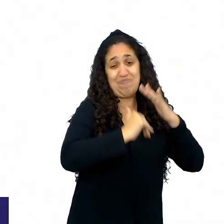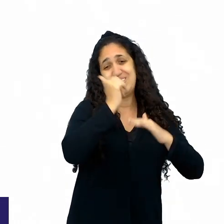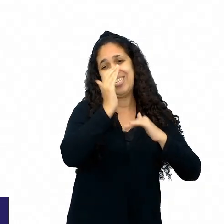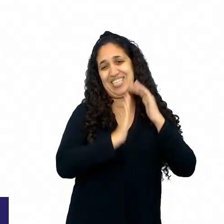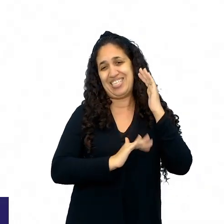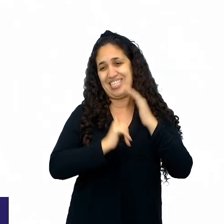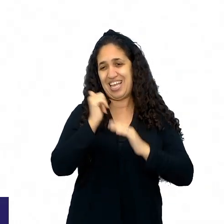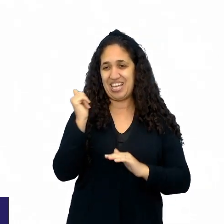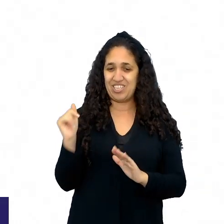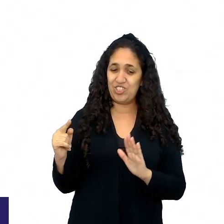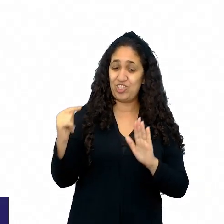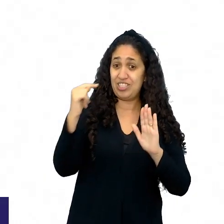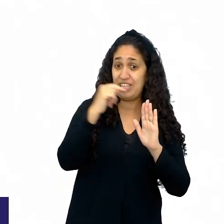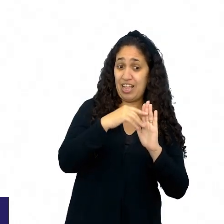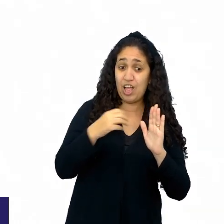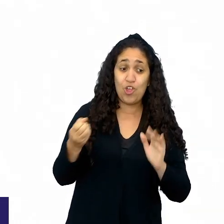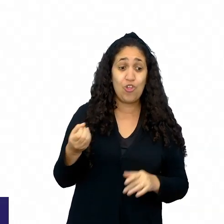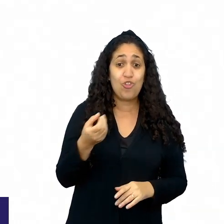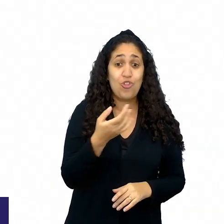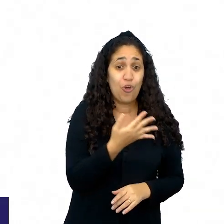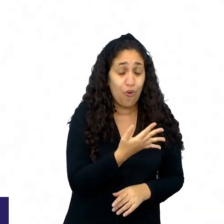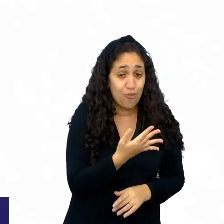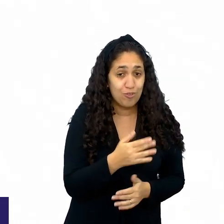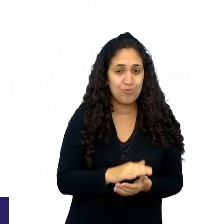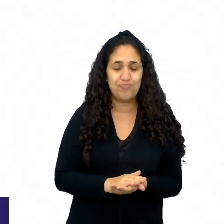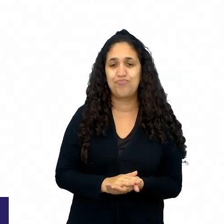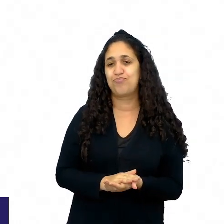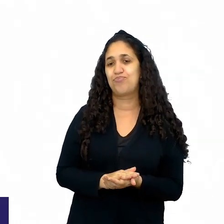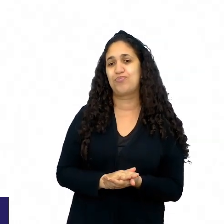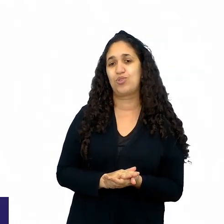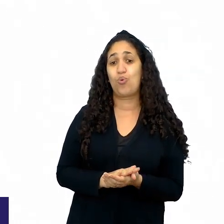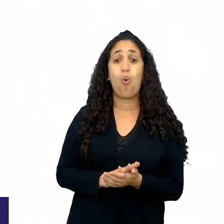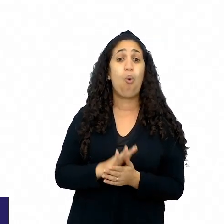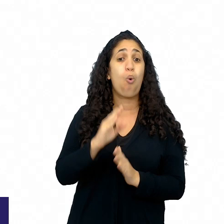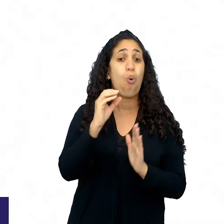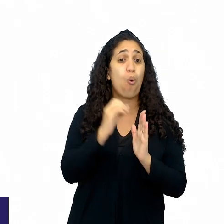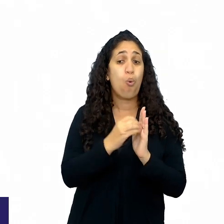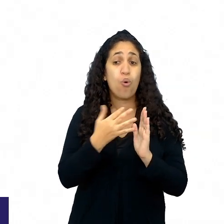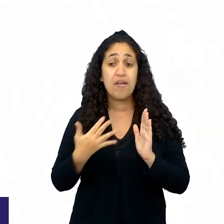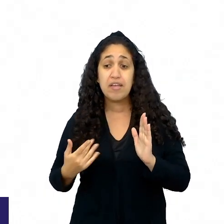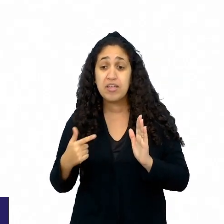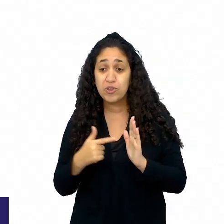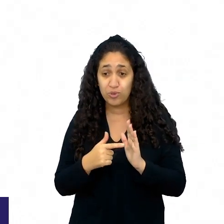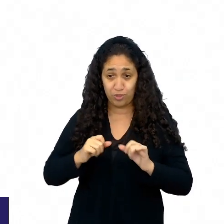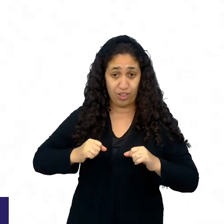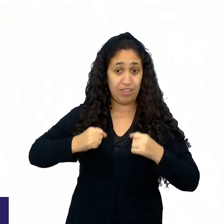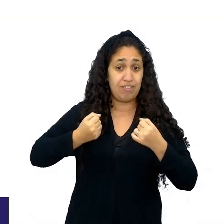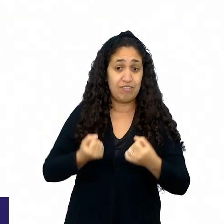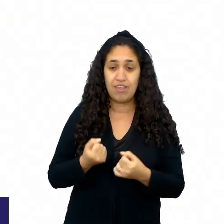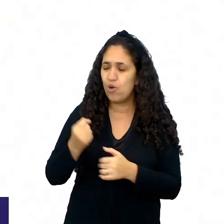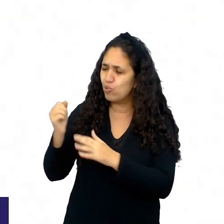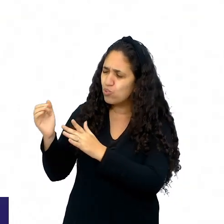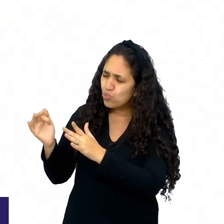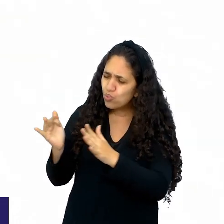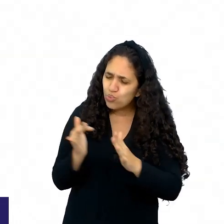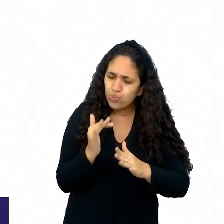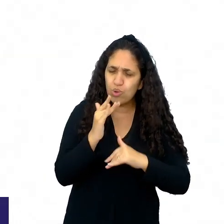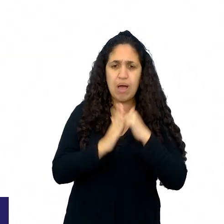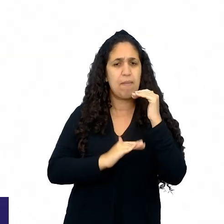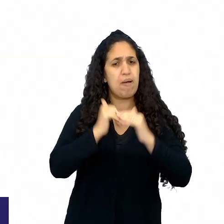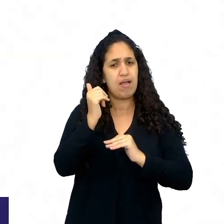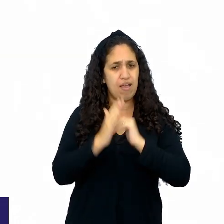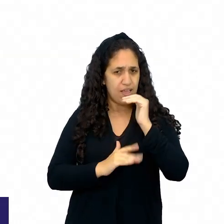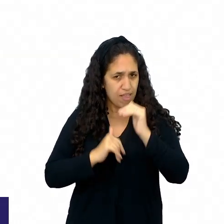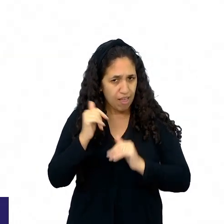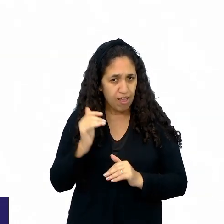documento, no novo documento curricular, não é, do currículo em ação, então ele perpassa todas as habilidades